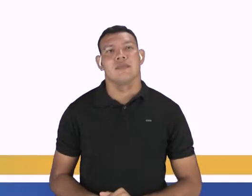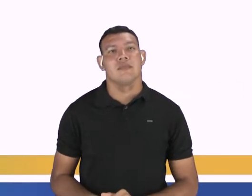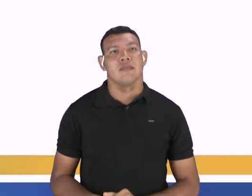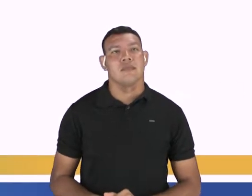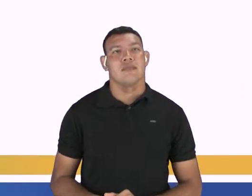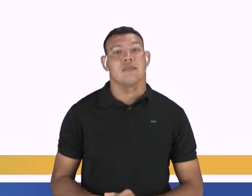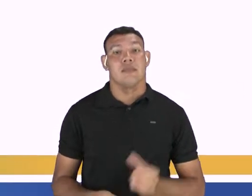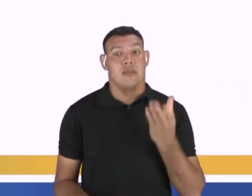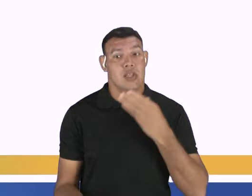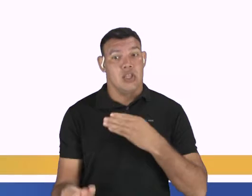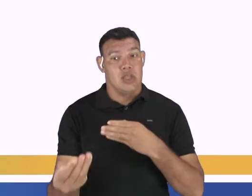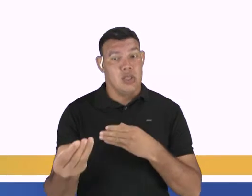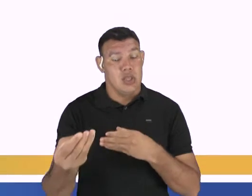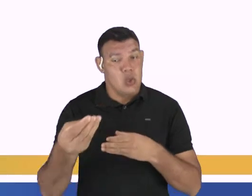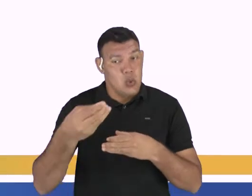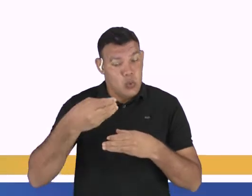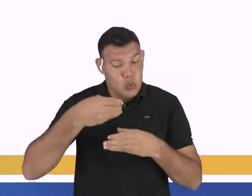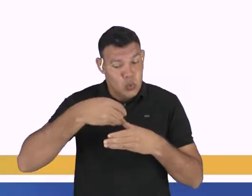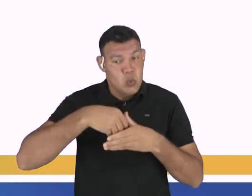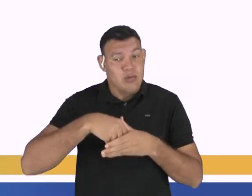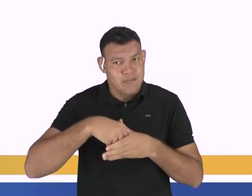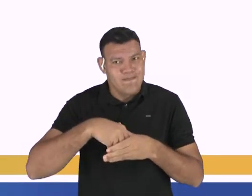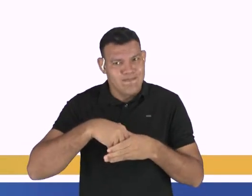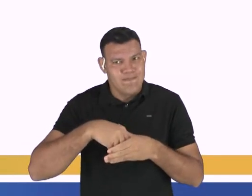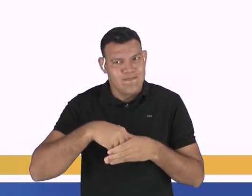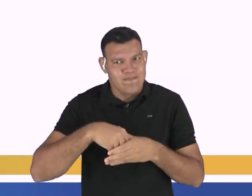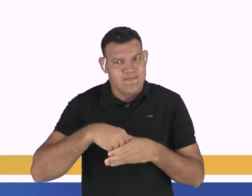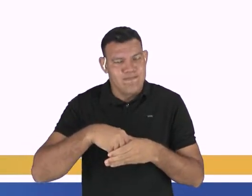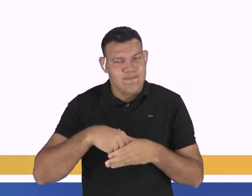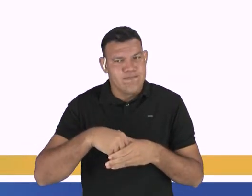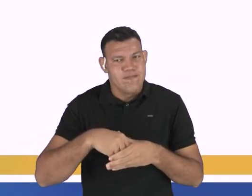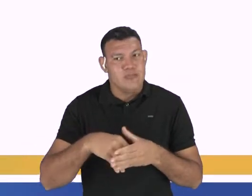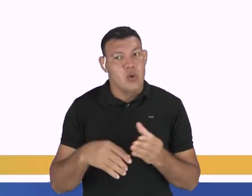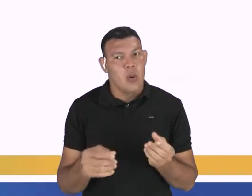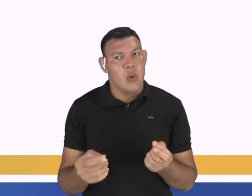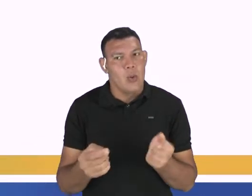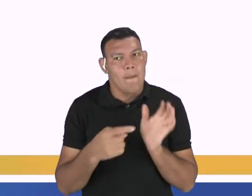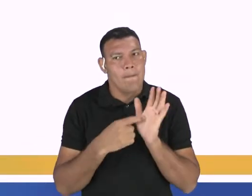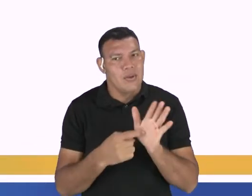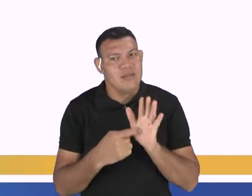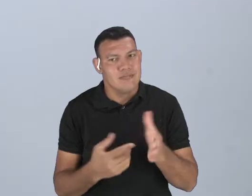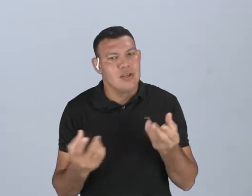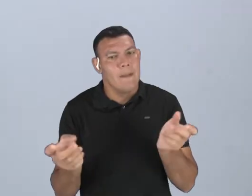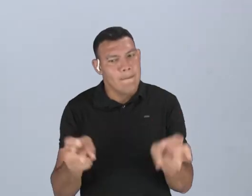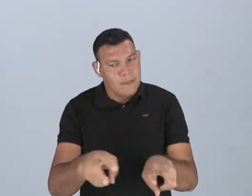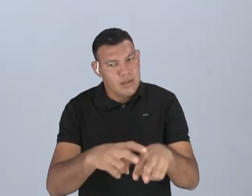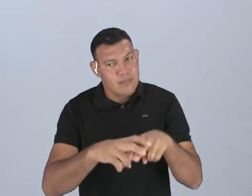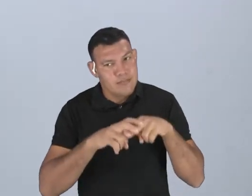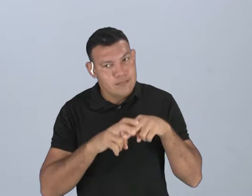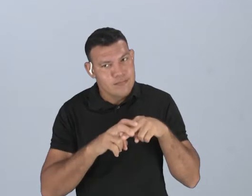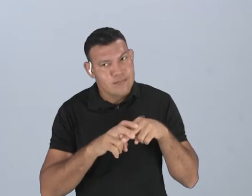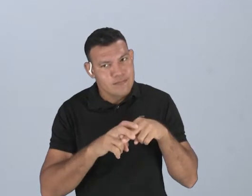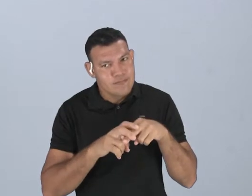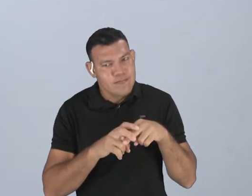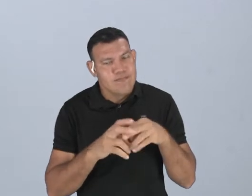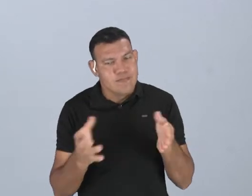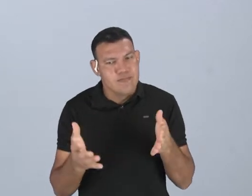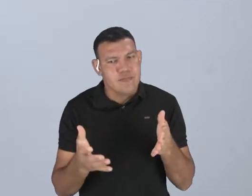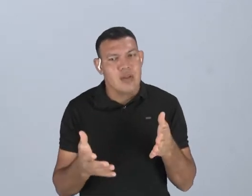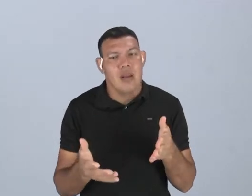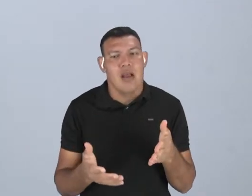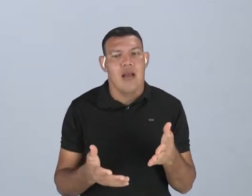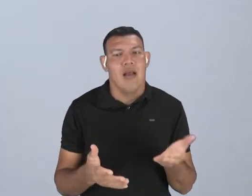Dentro desse entendimento, já puxa outro para que nós possamos caminhar mais tranquilo sobre esse